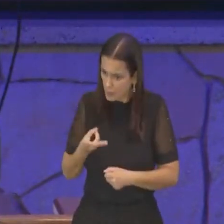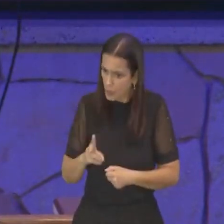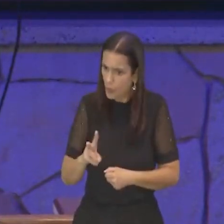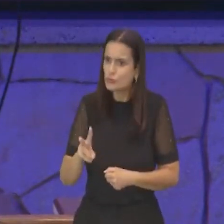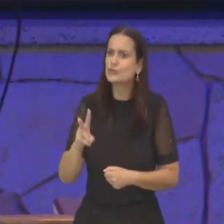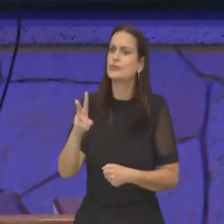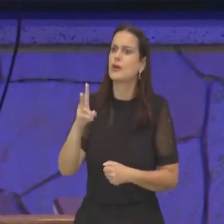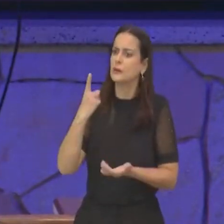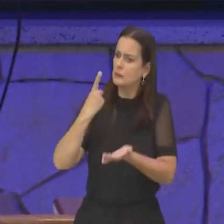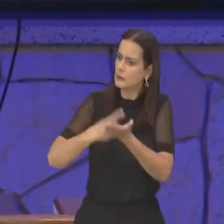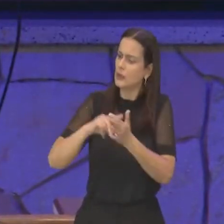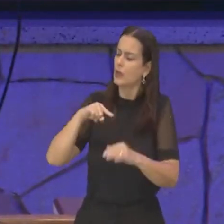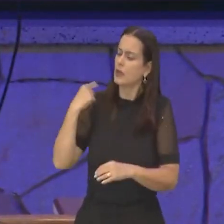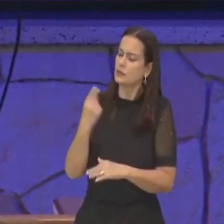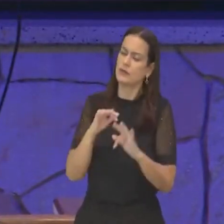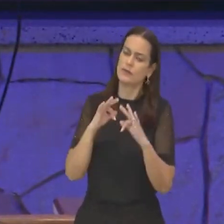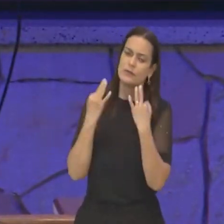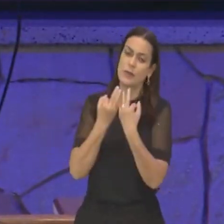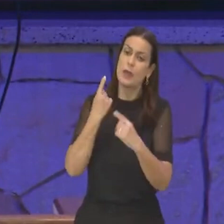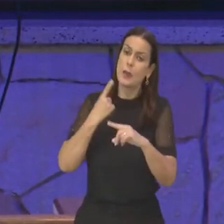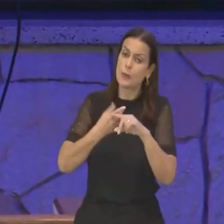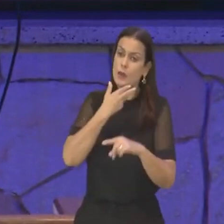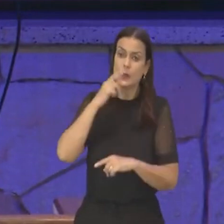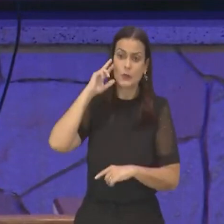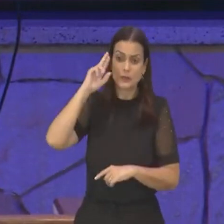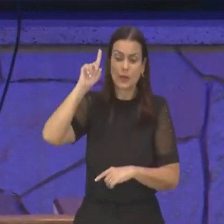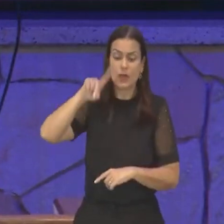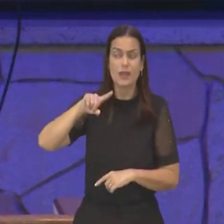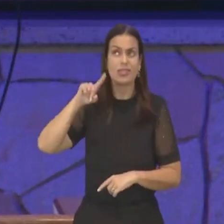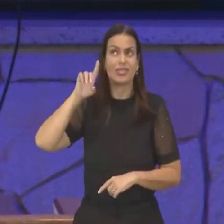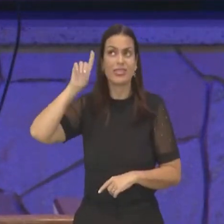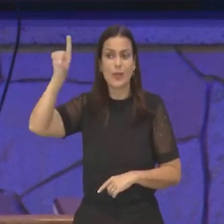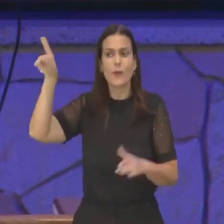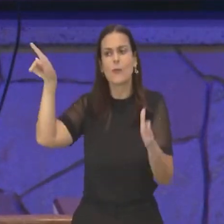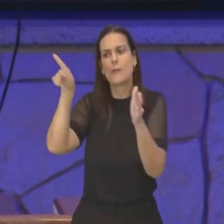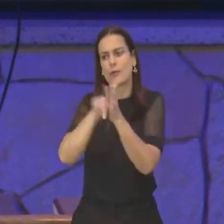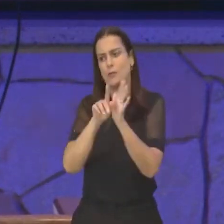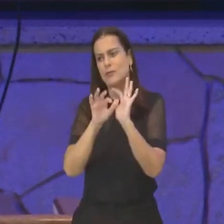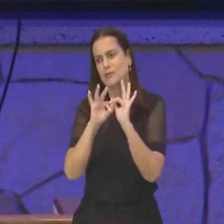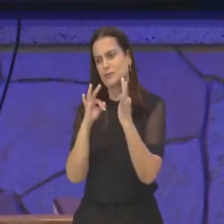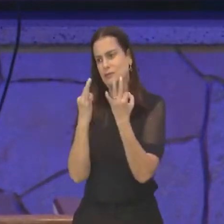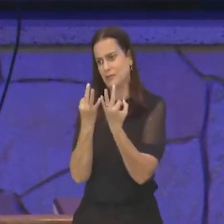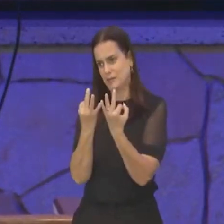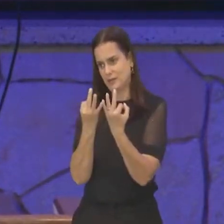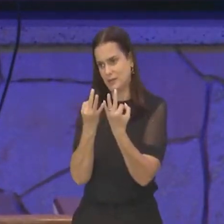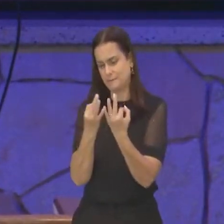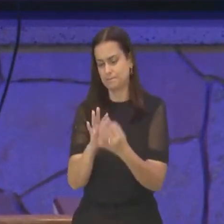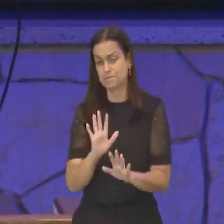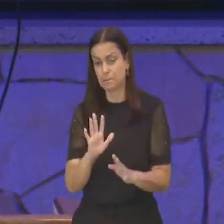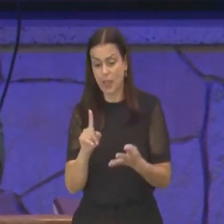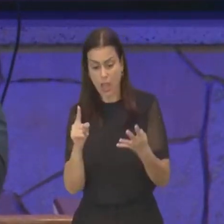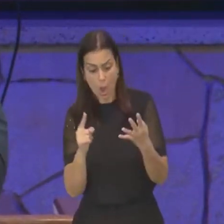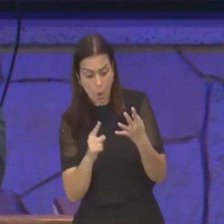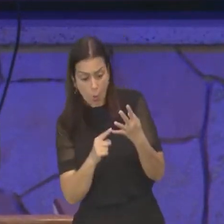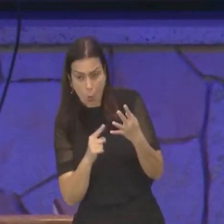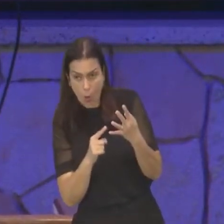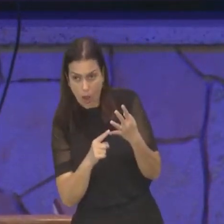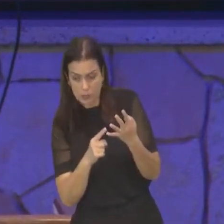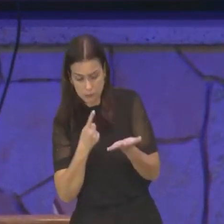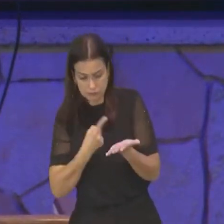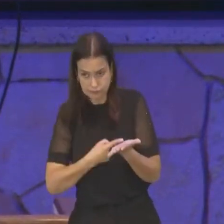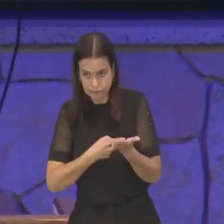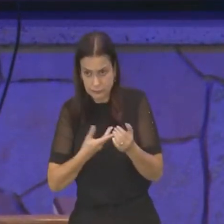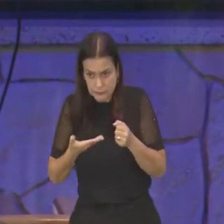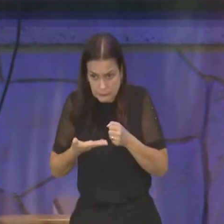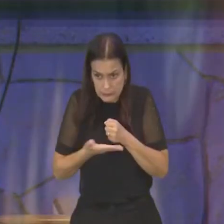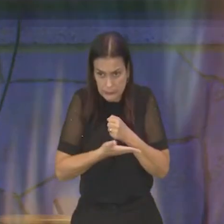valorizar a nossa família, porque o Senhor também é o Deus da família. Quarto princípio que eu separei aqui,